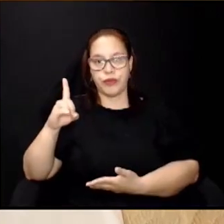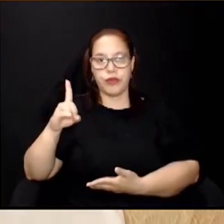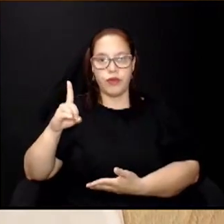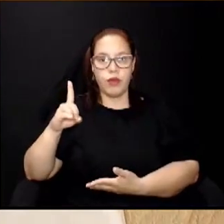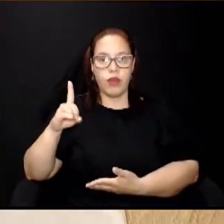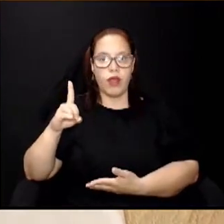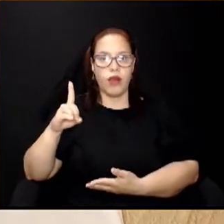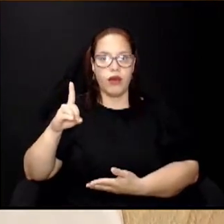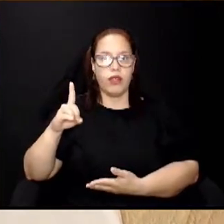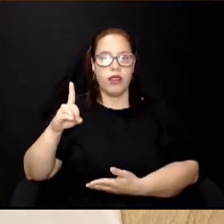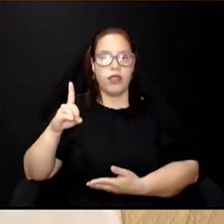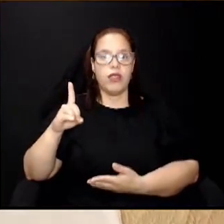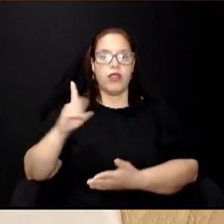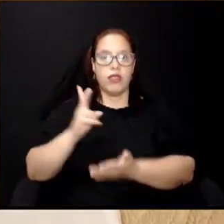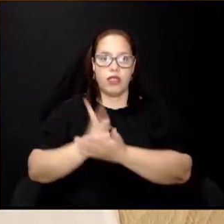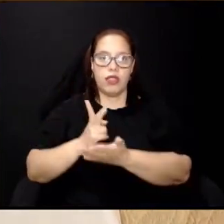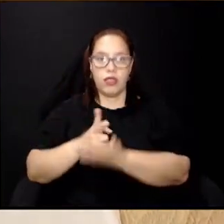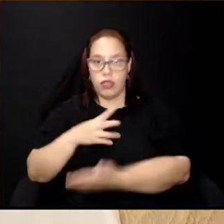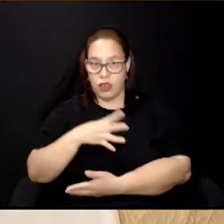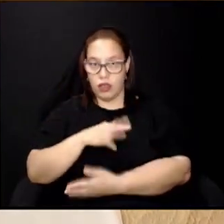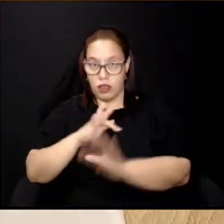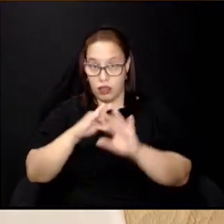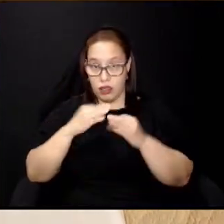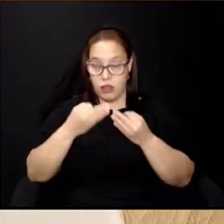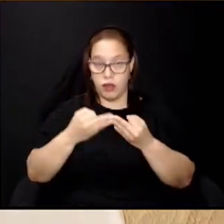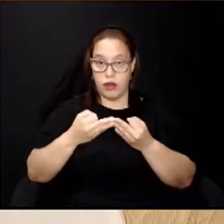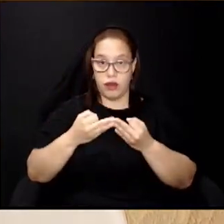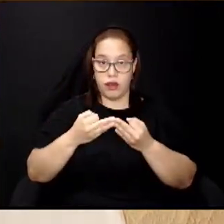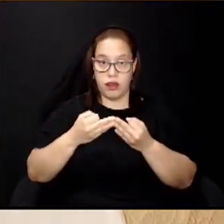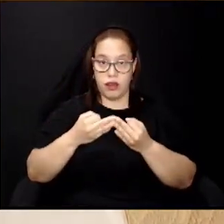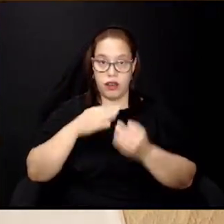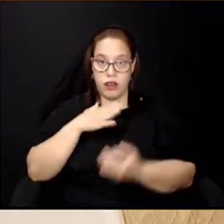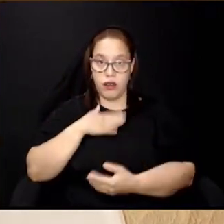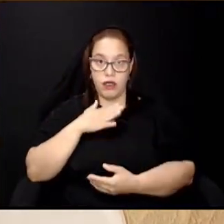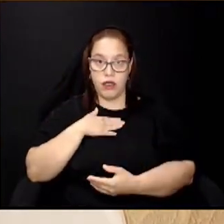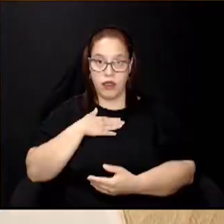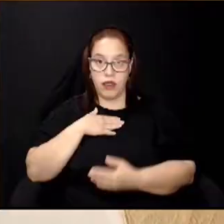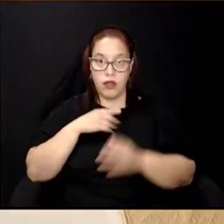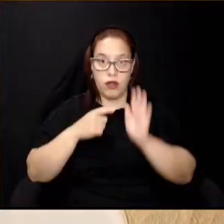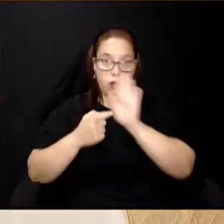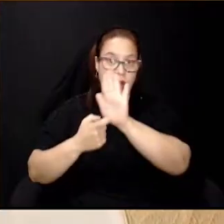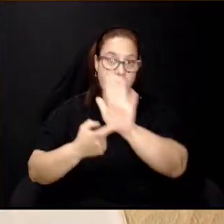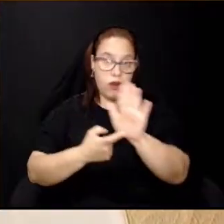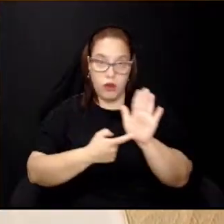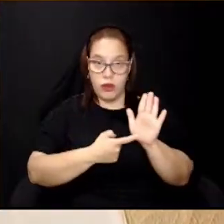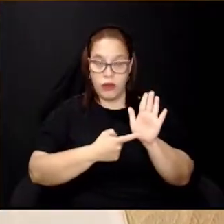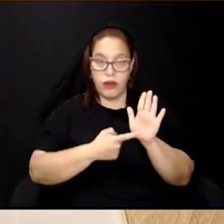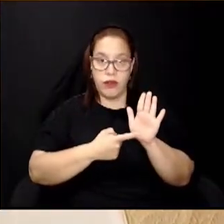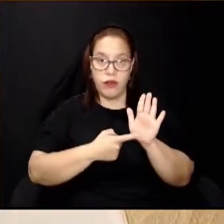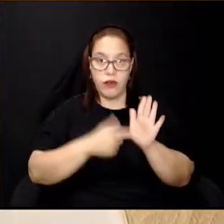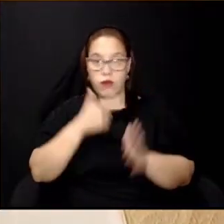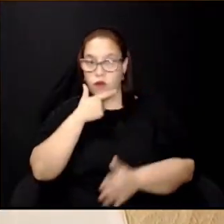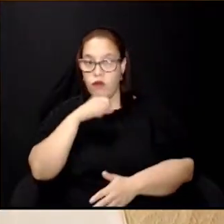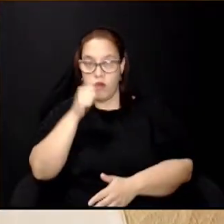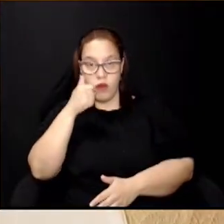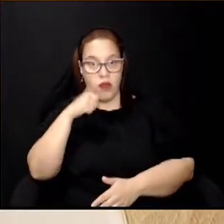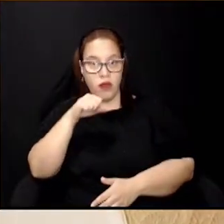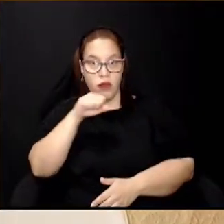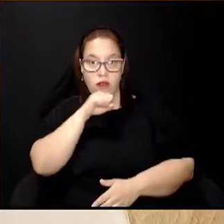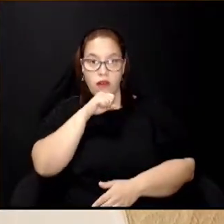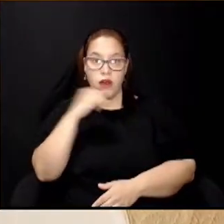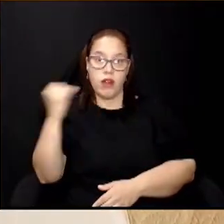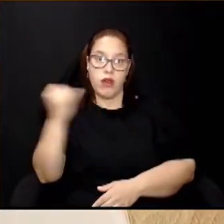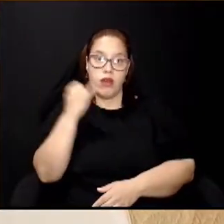uma família que me mostrou, né, os meus pais me mostraram a importância de